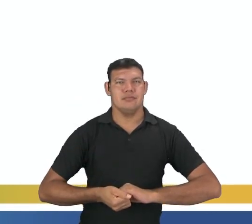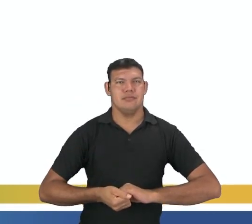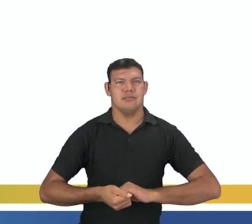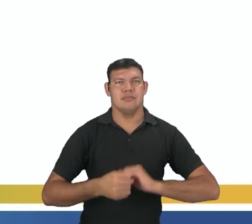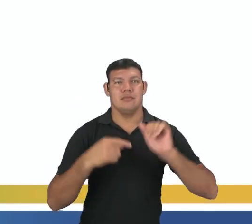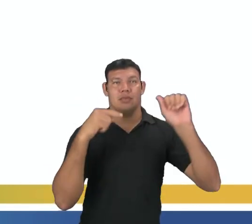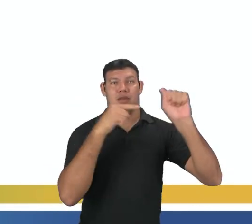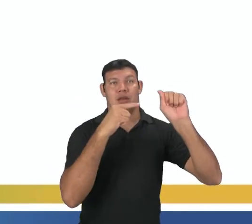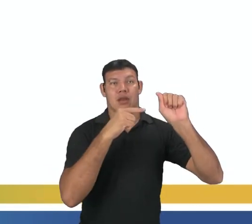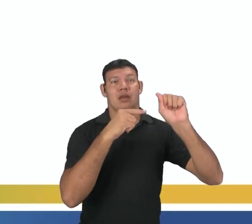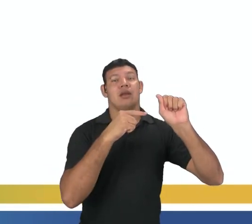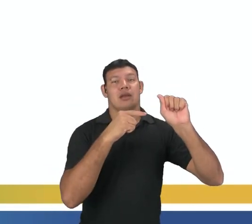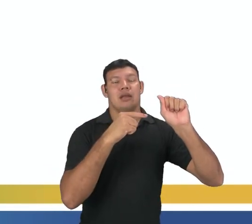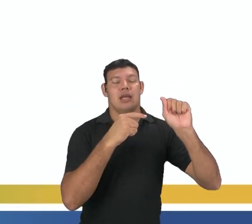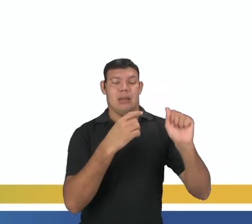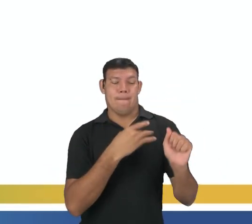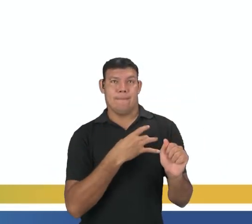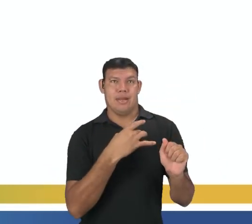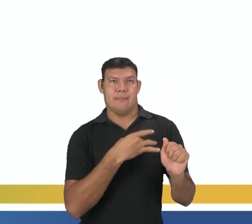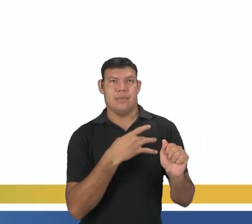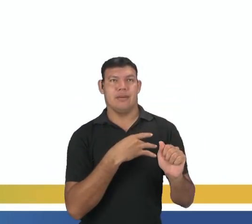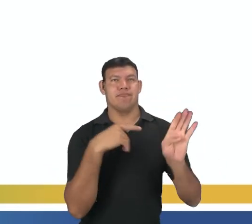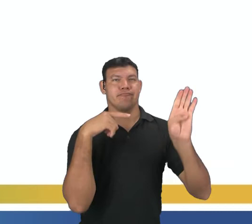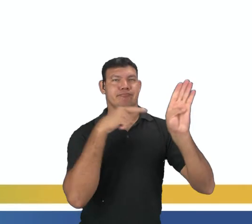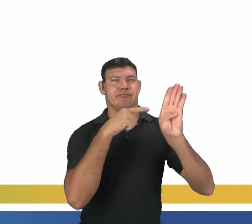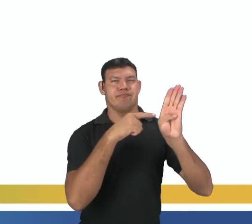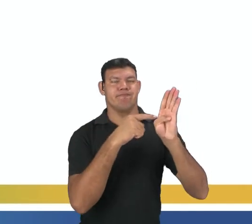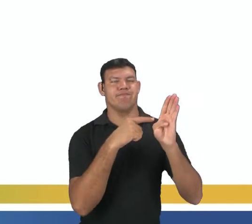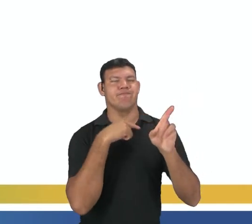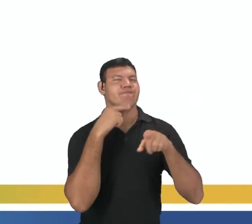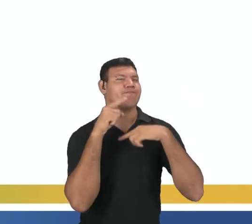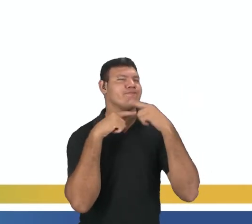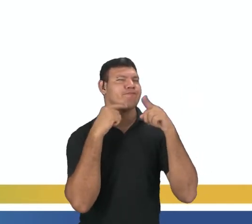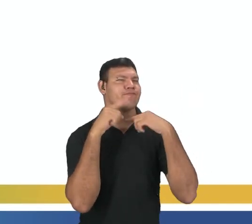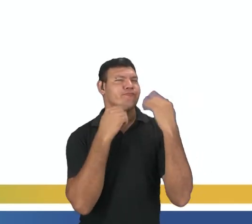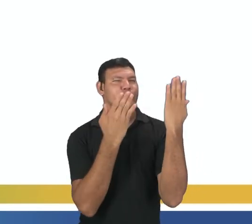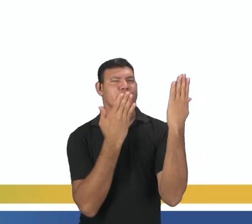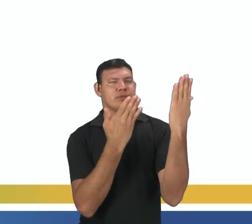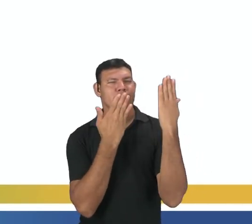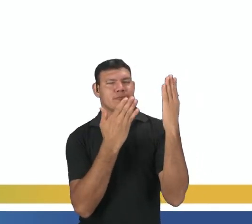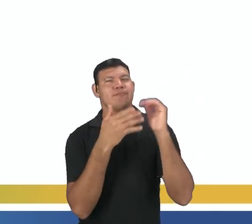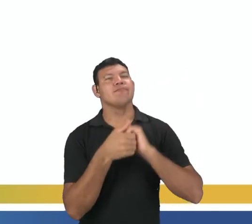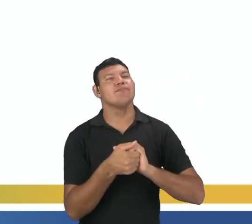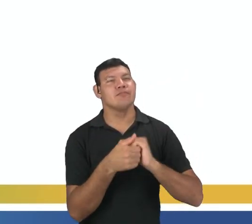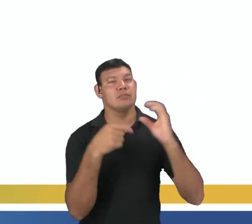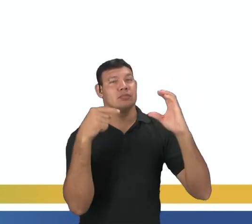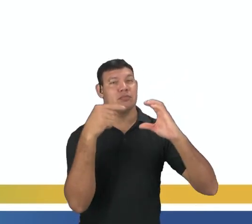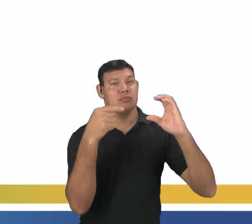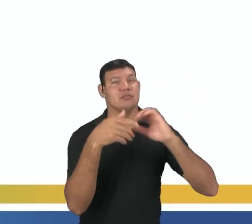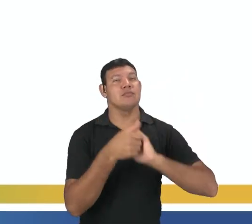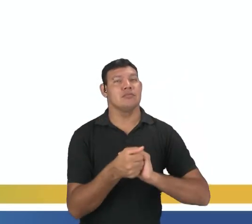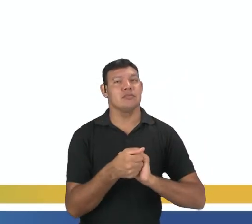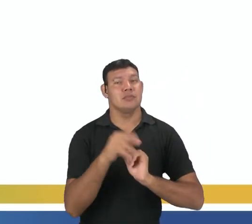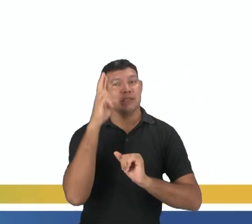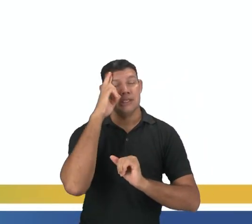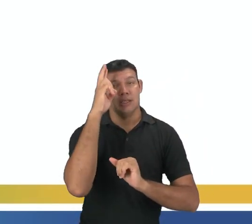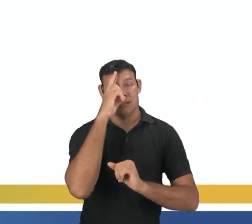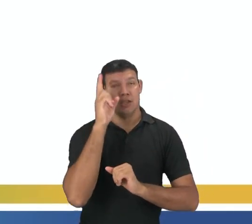causar medo, demonstrar dúvida, dizer que a história continua,